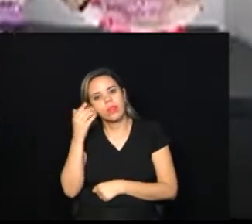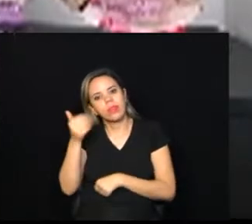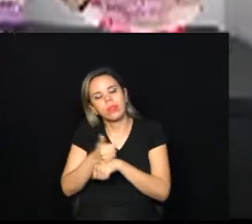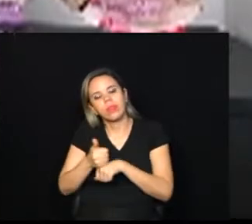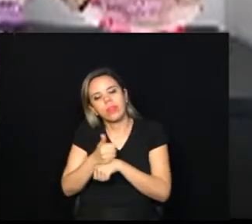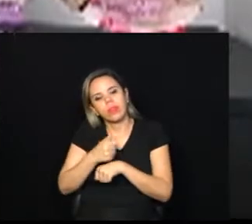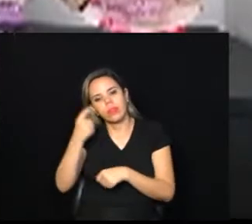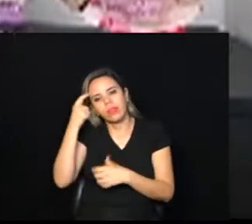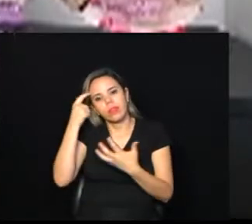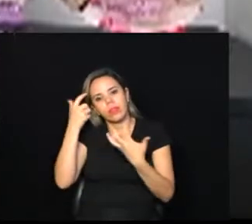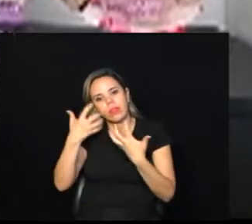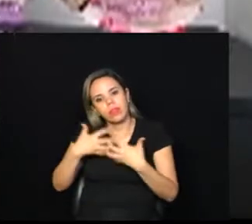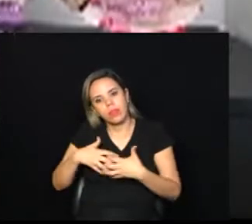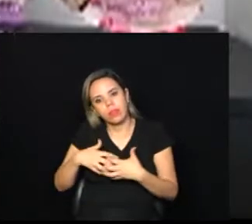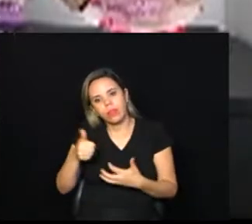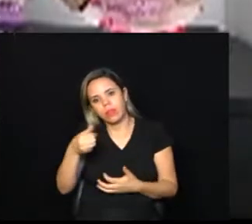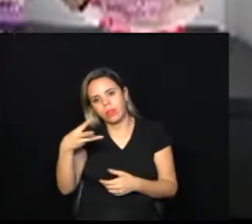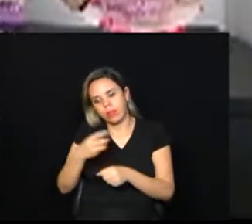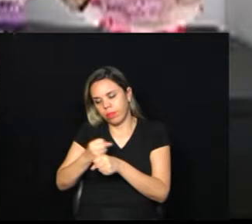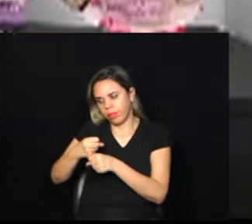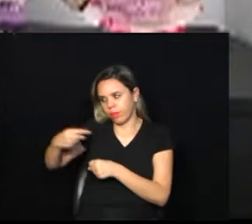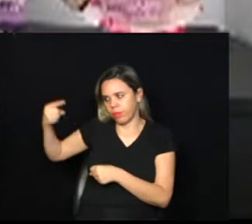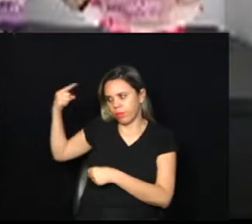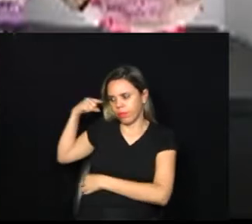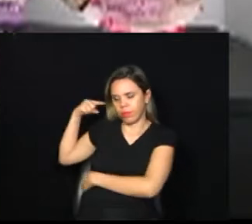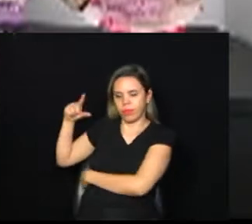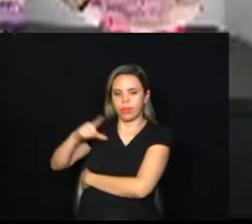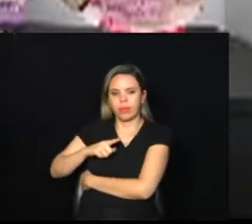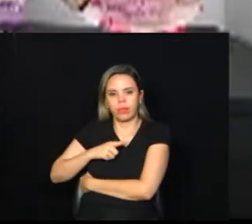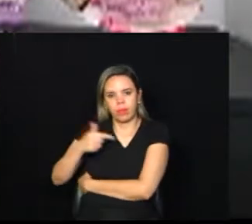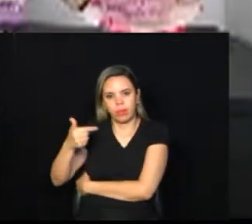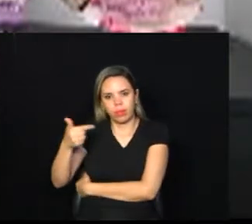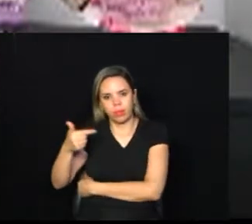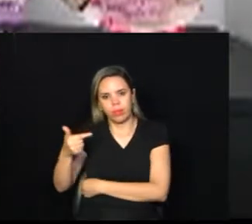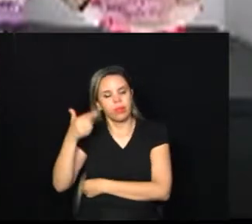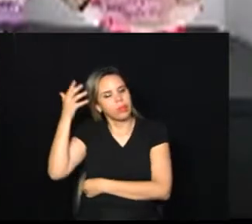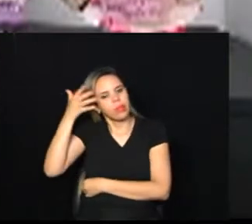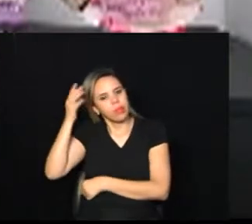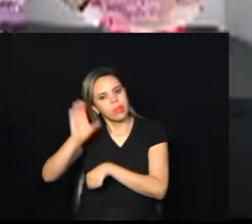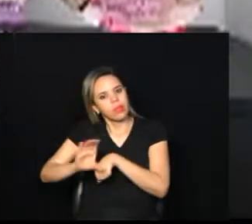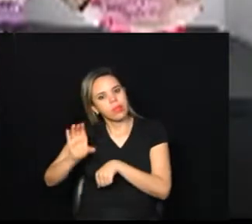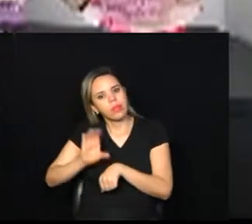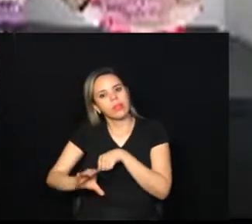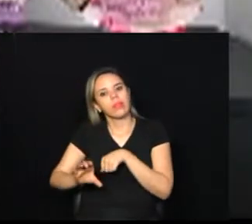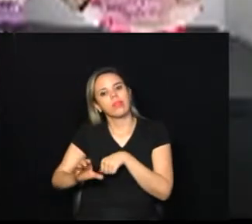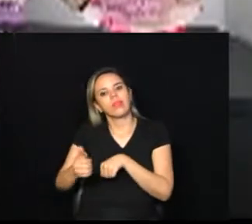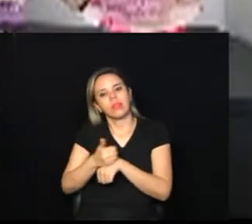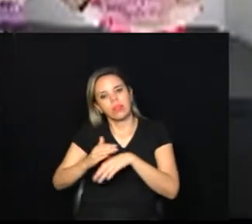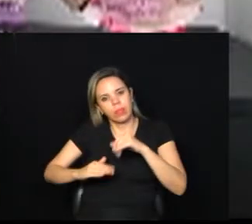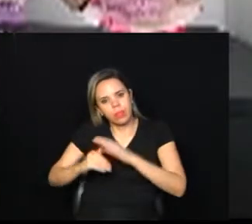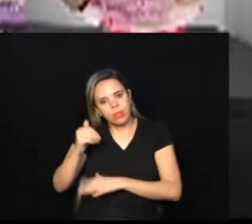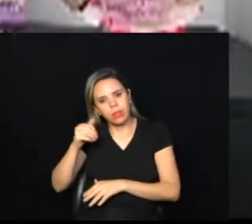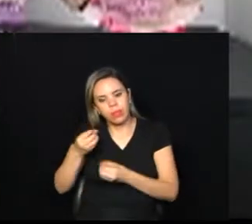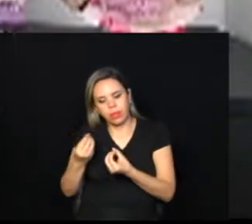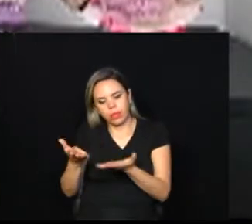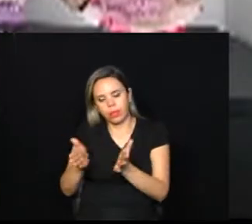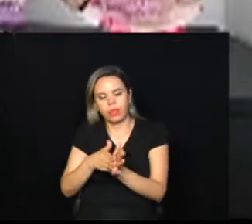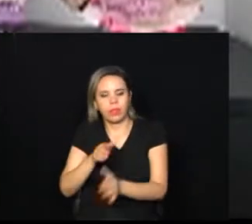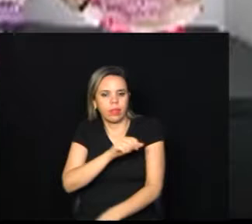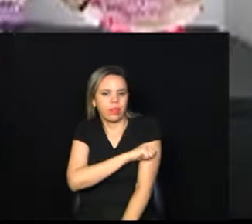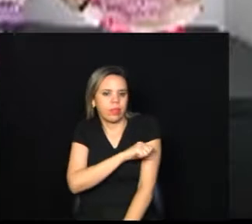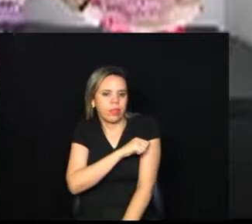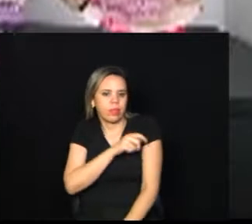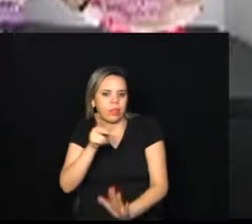foi pensado há 13 anos atrás, quando tivemos a primeira edição do Fórum de Profissões, para oferecer aos nossos alunos do